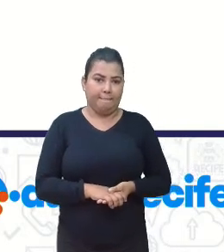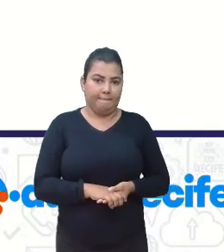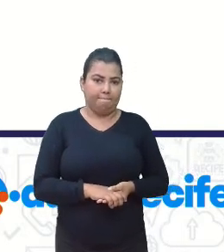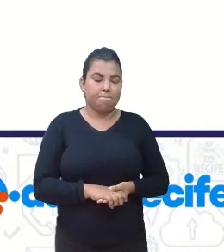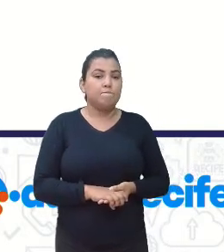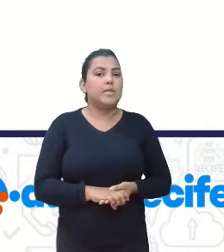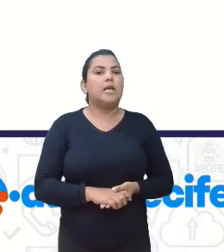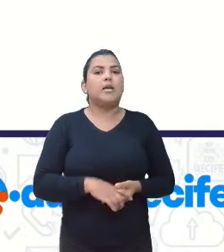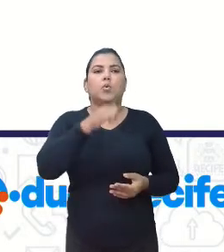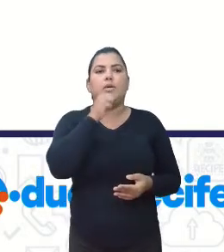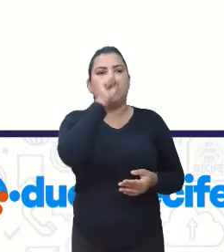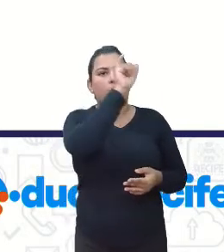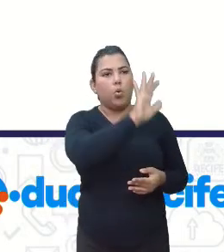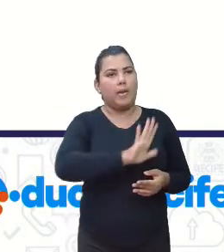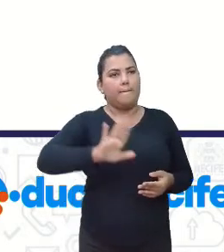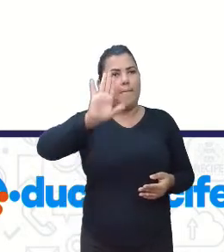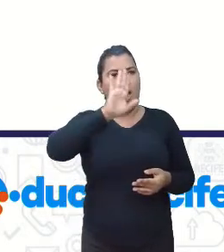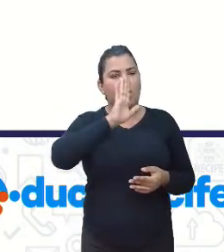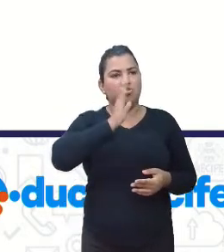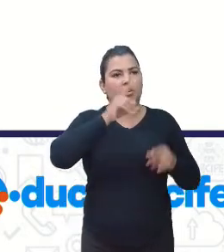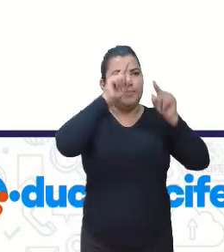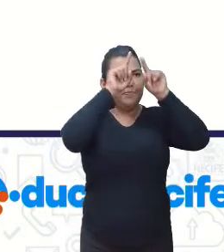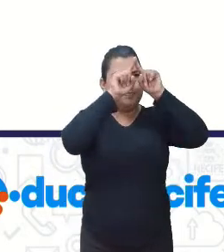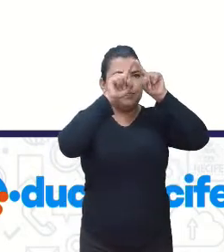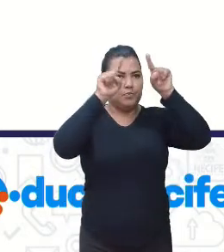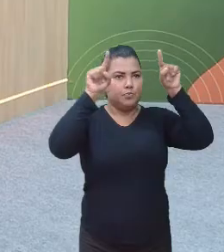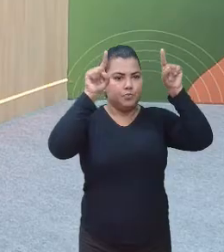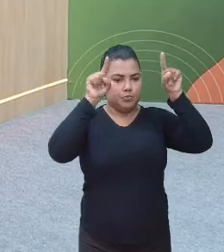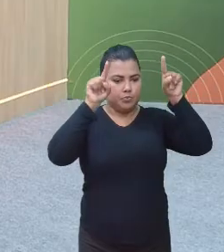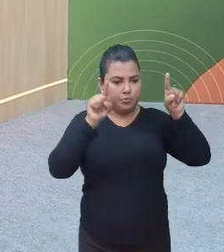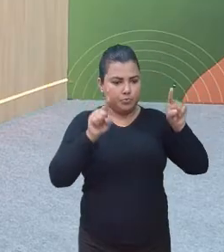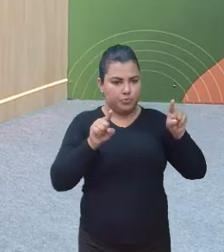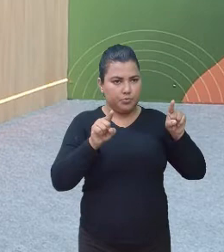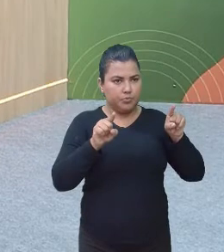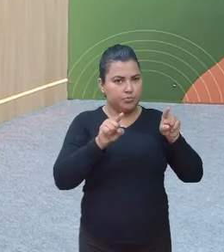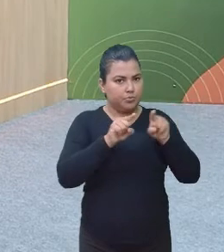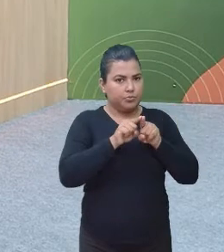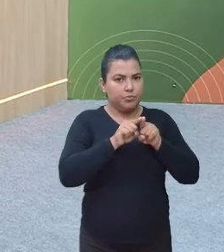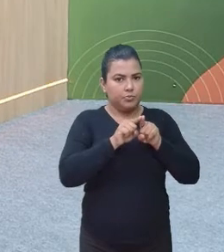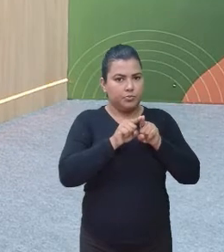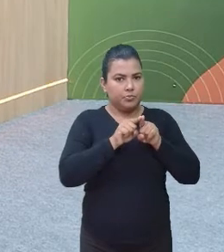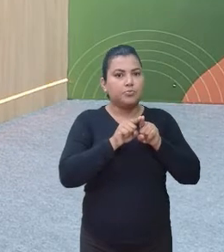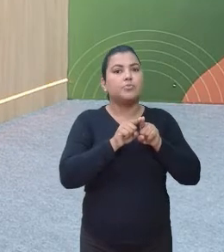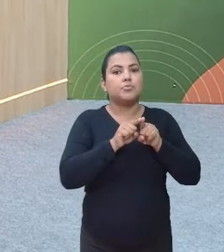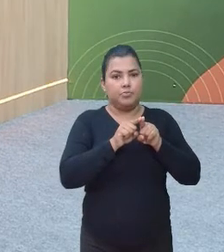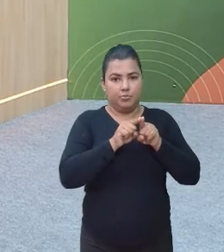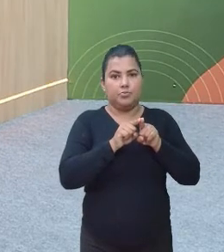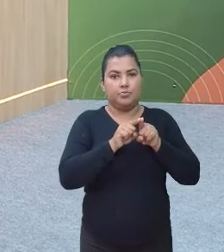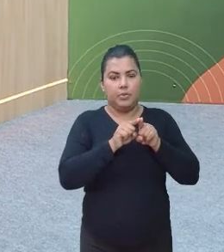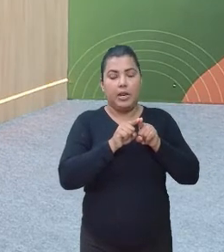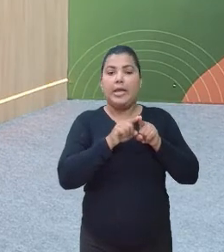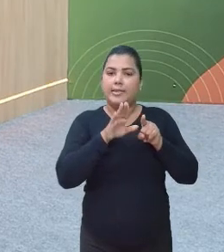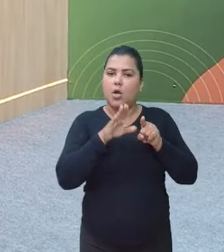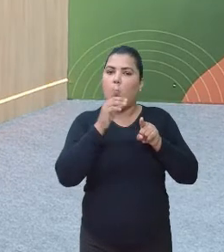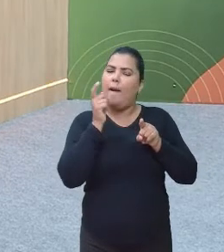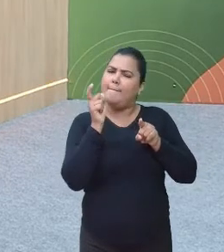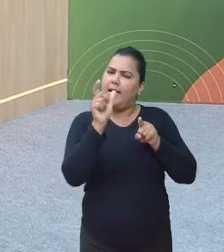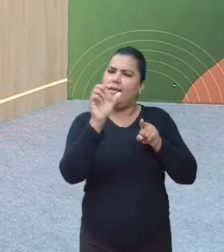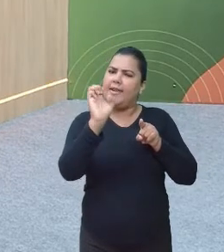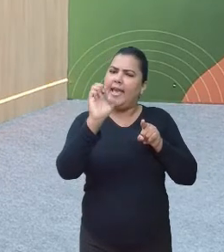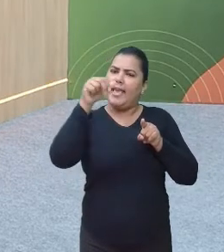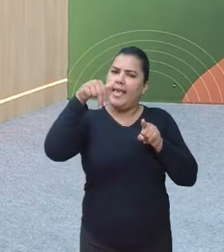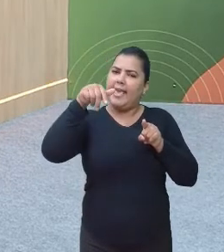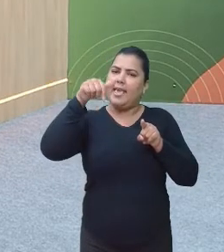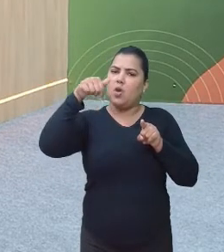enquadra uma imagem, né, a gente está observando essa imagem num retângulo, né, a expressão enquadrar nesse sentido